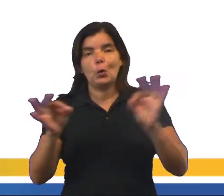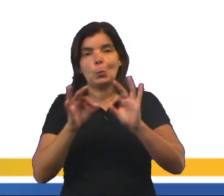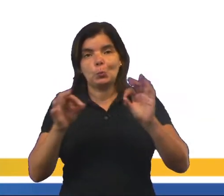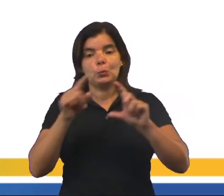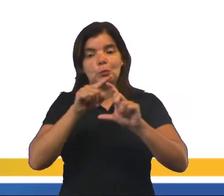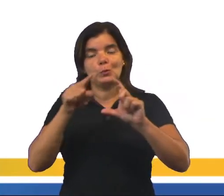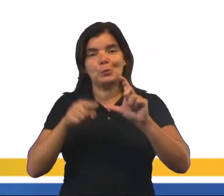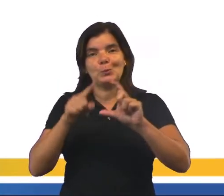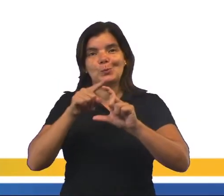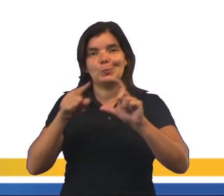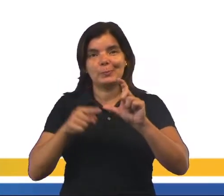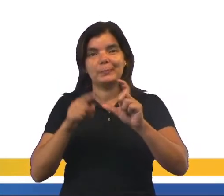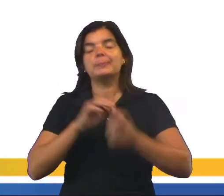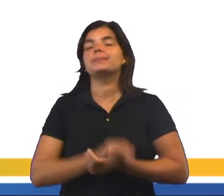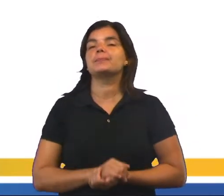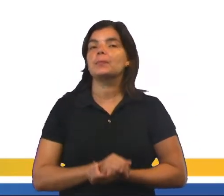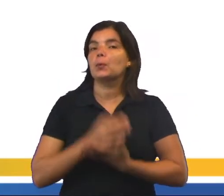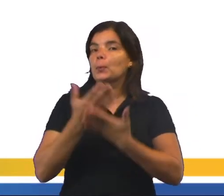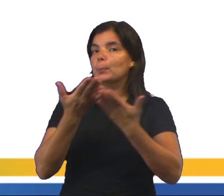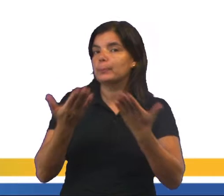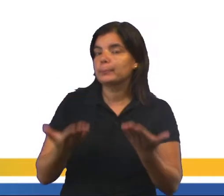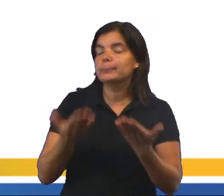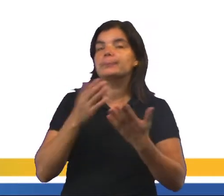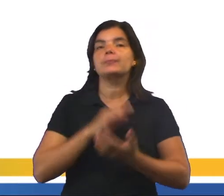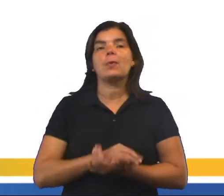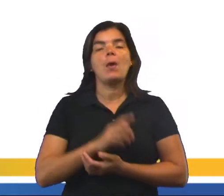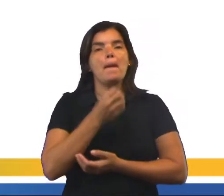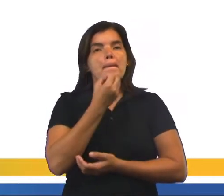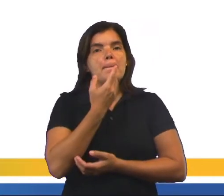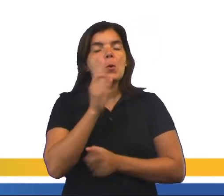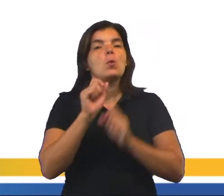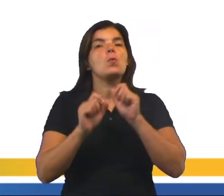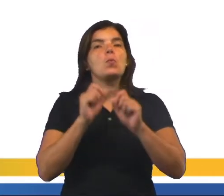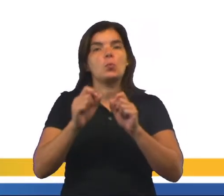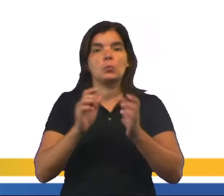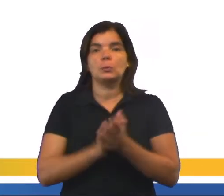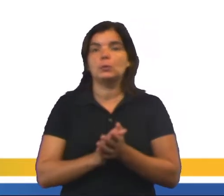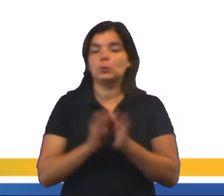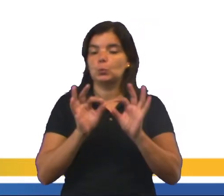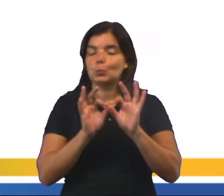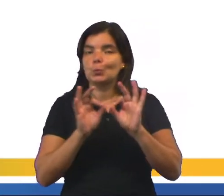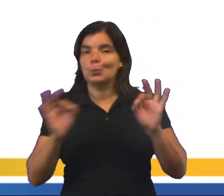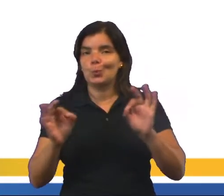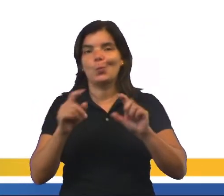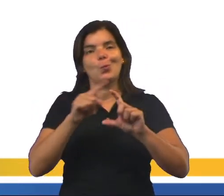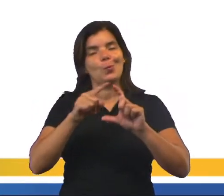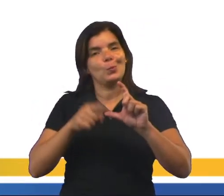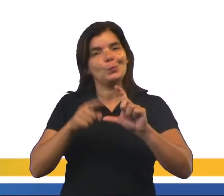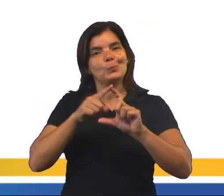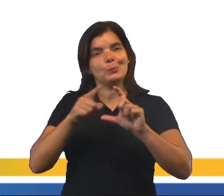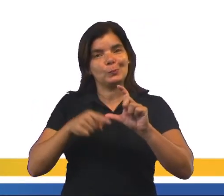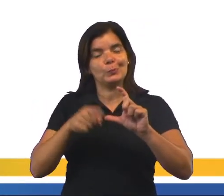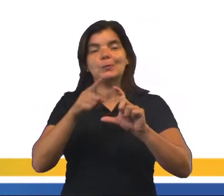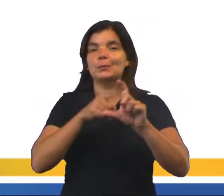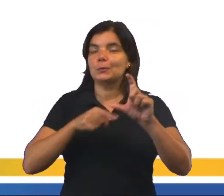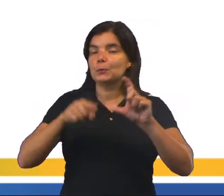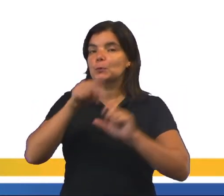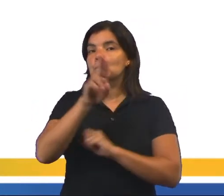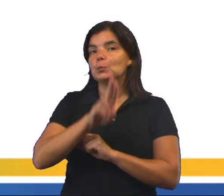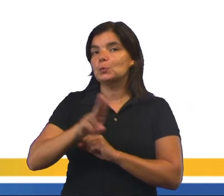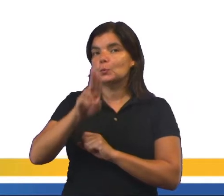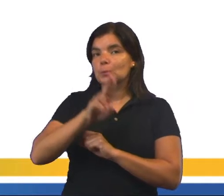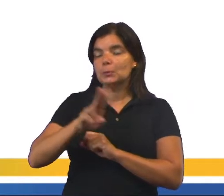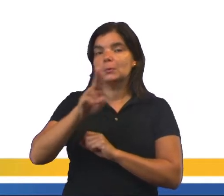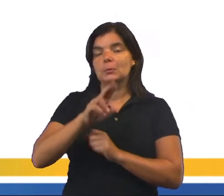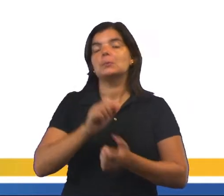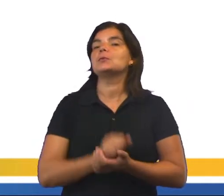desse tipo de região. Para isso, é bom determinar a medida do comprimento dessa região circular. Utilizamos